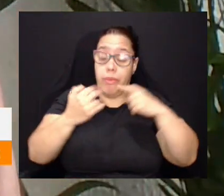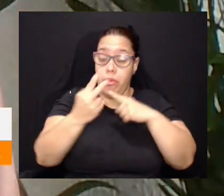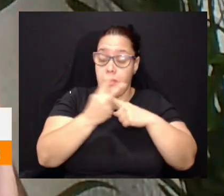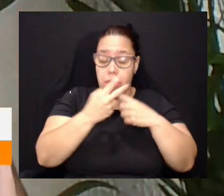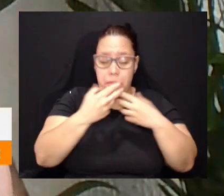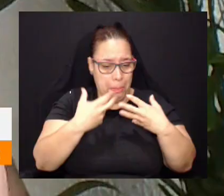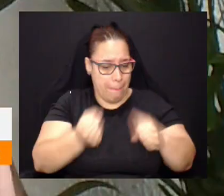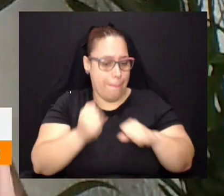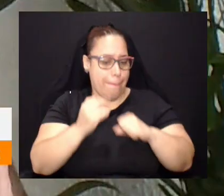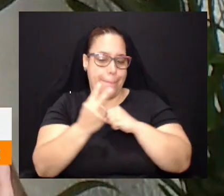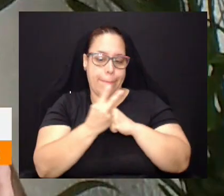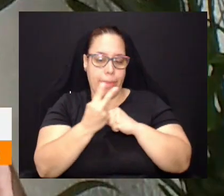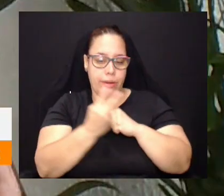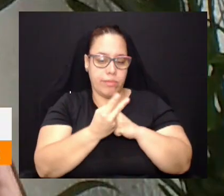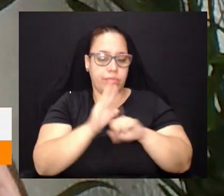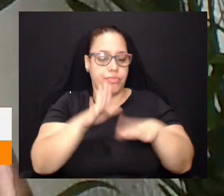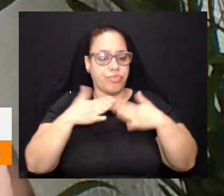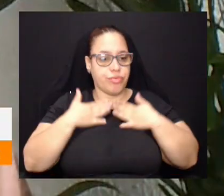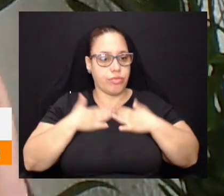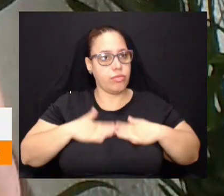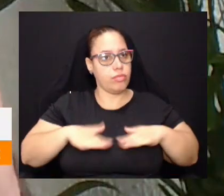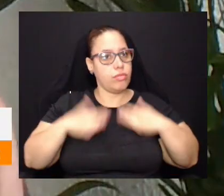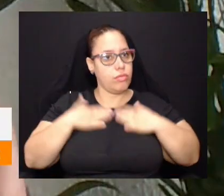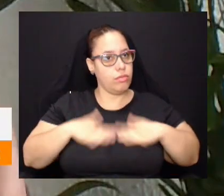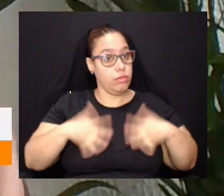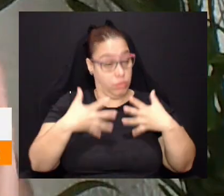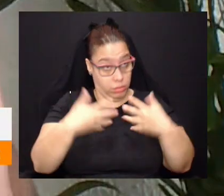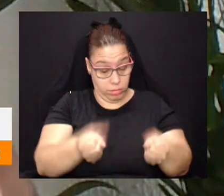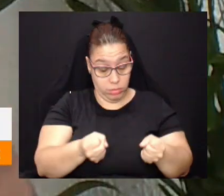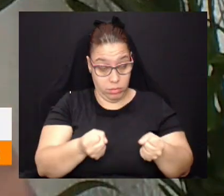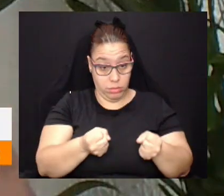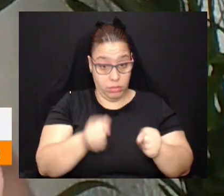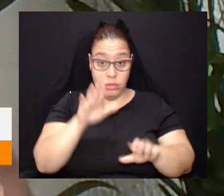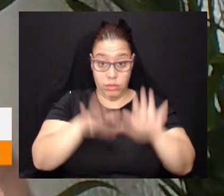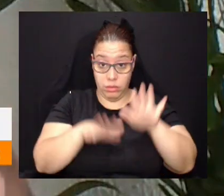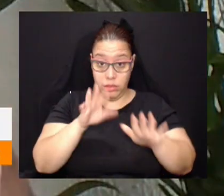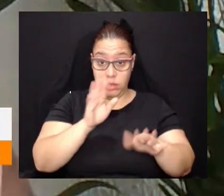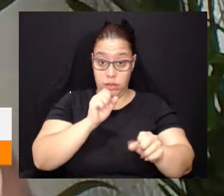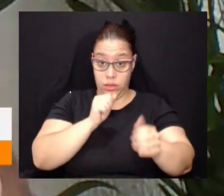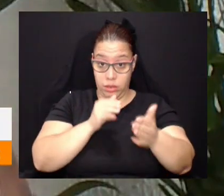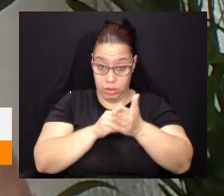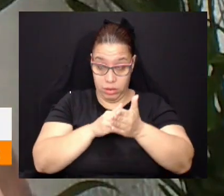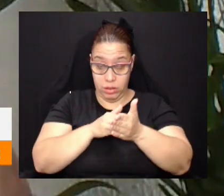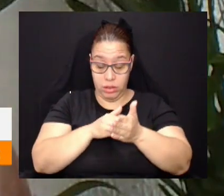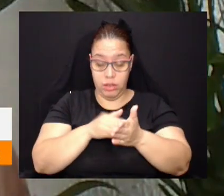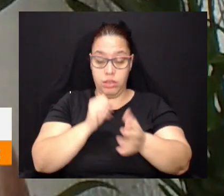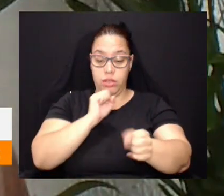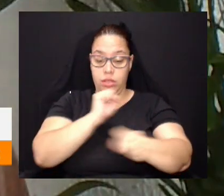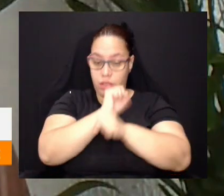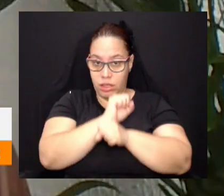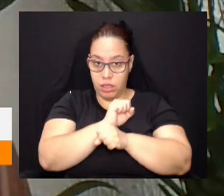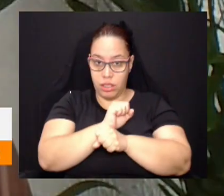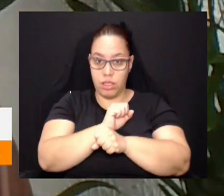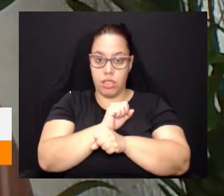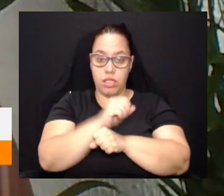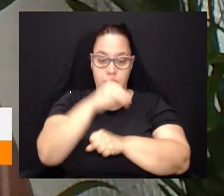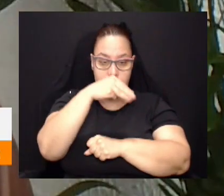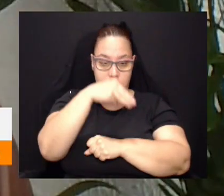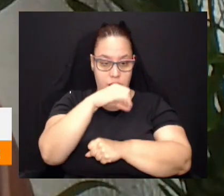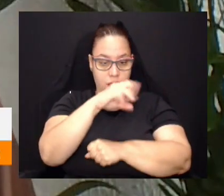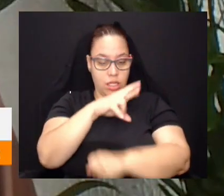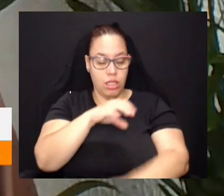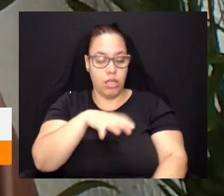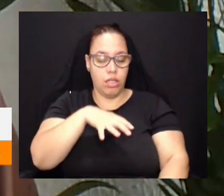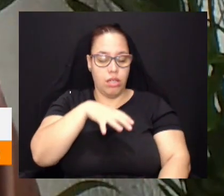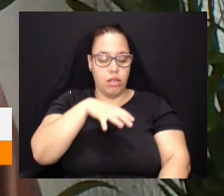ter instantes de autoacolhimento. Sabe aquela pausa? Sim. Pausas, micropausas,